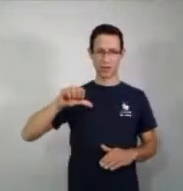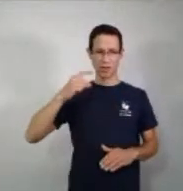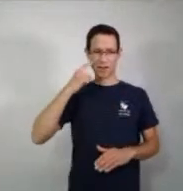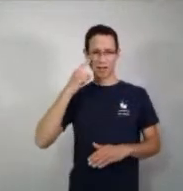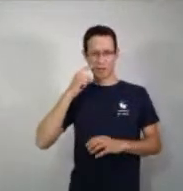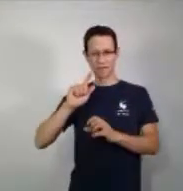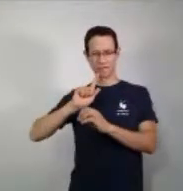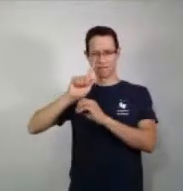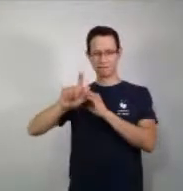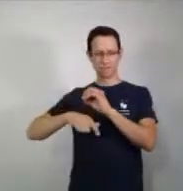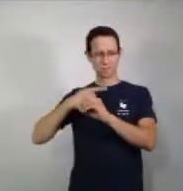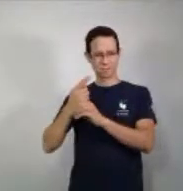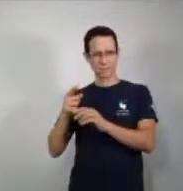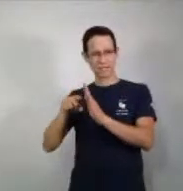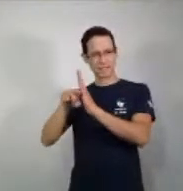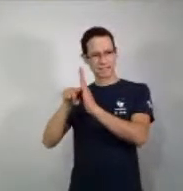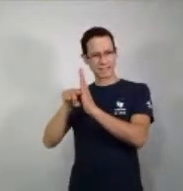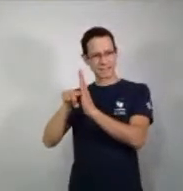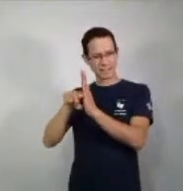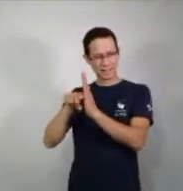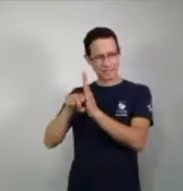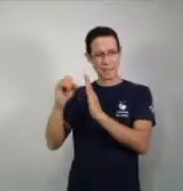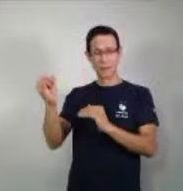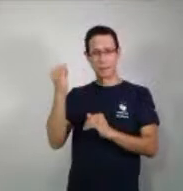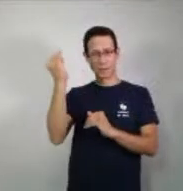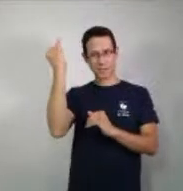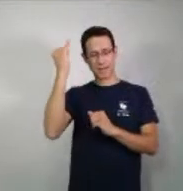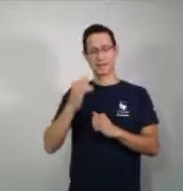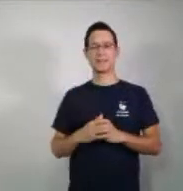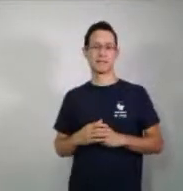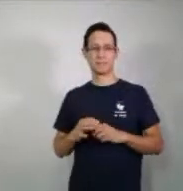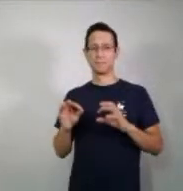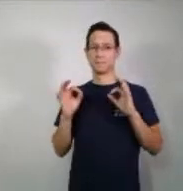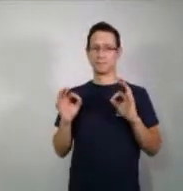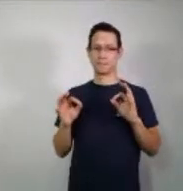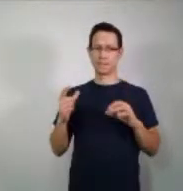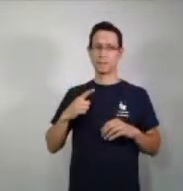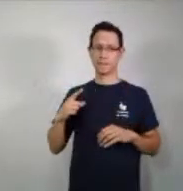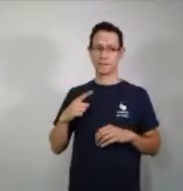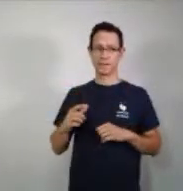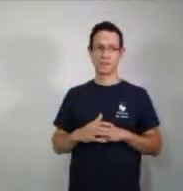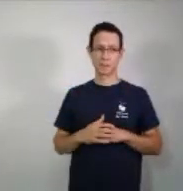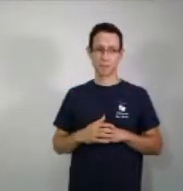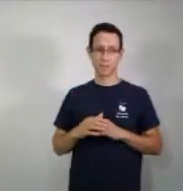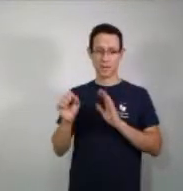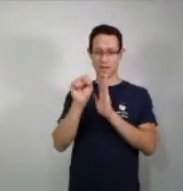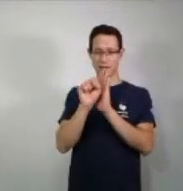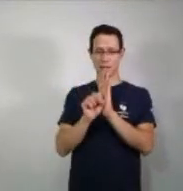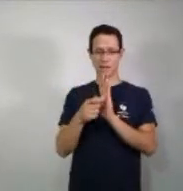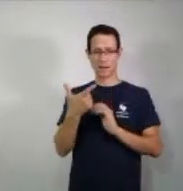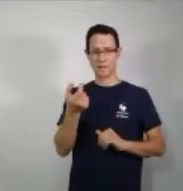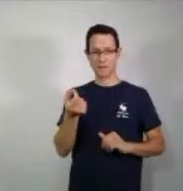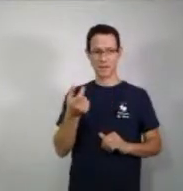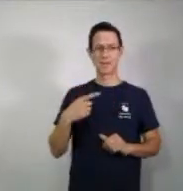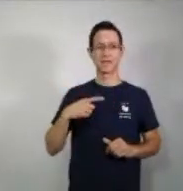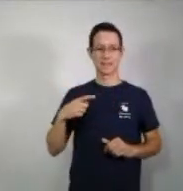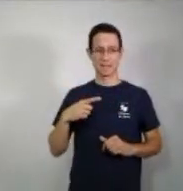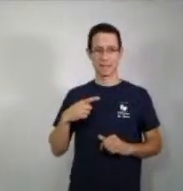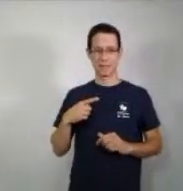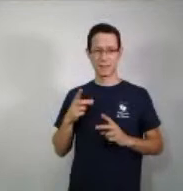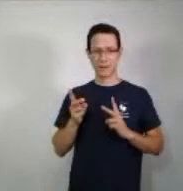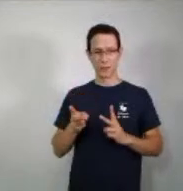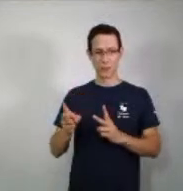muitas contribuições importantes, mas, de fato, a gente tem no século XX essa a continuidade